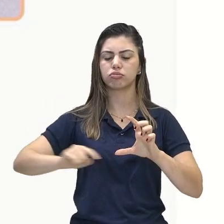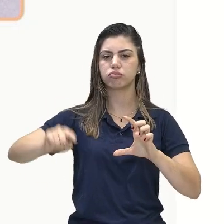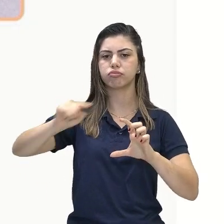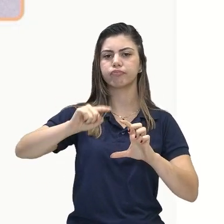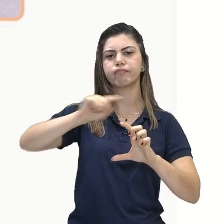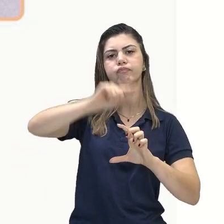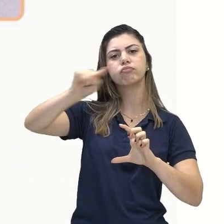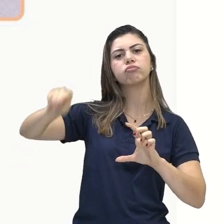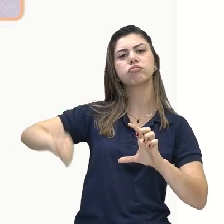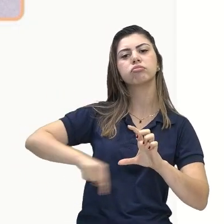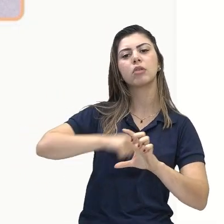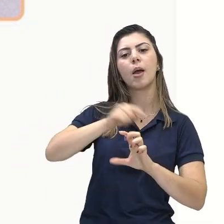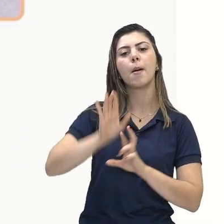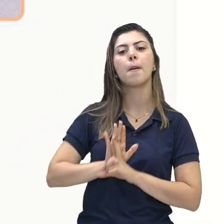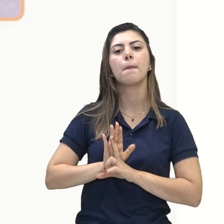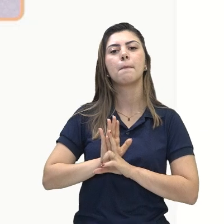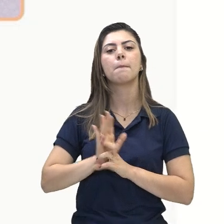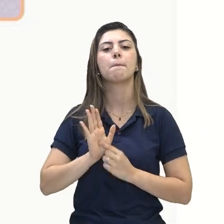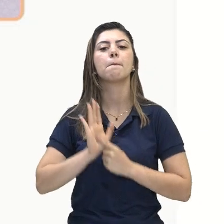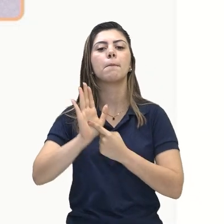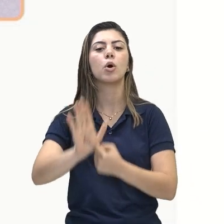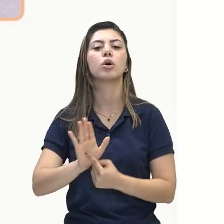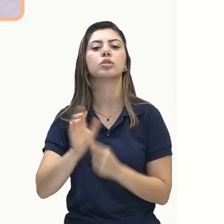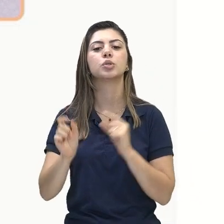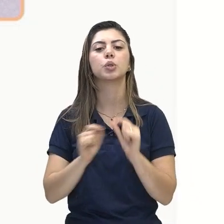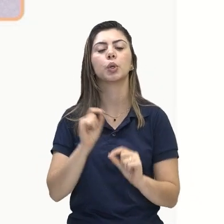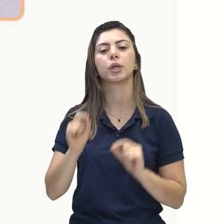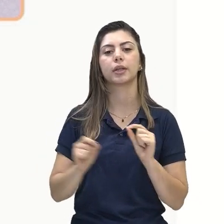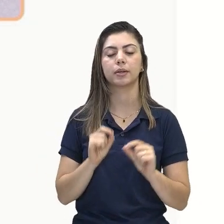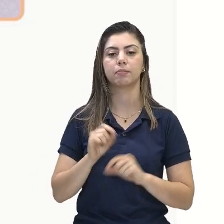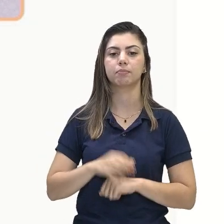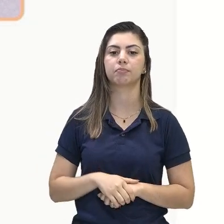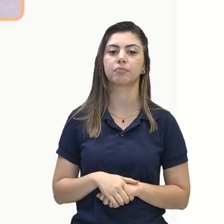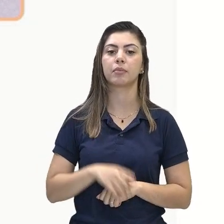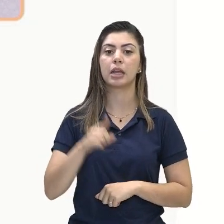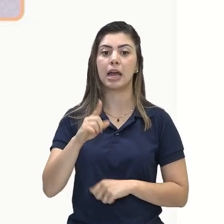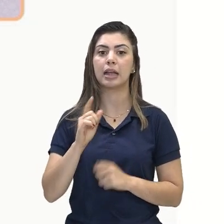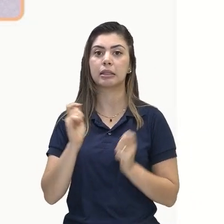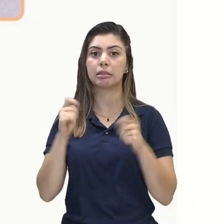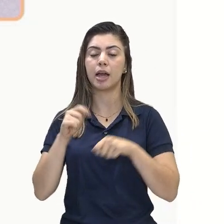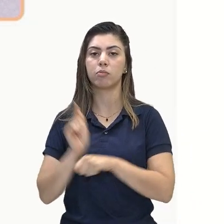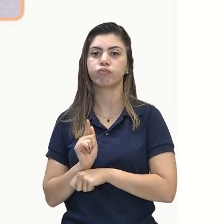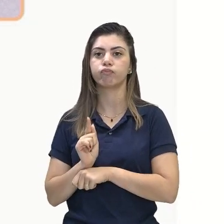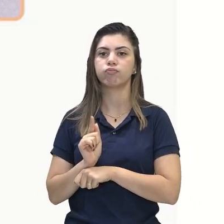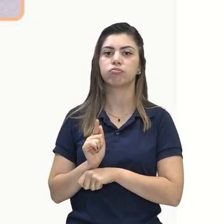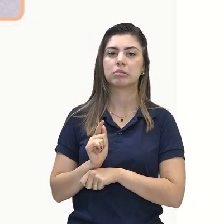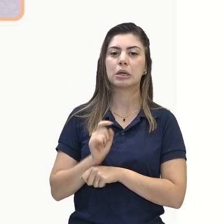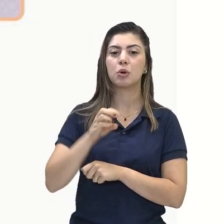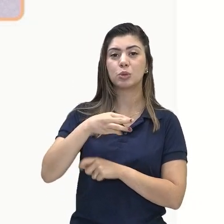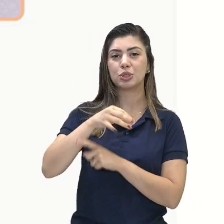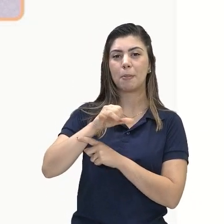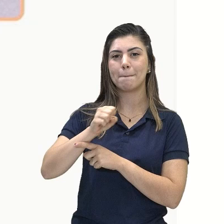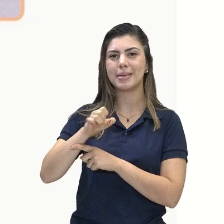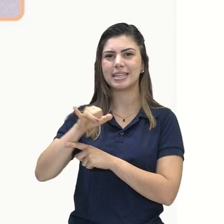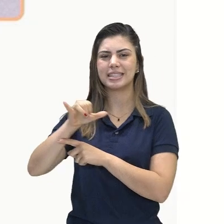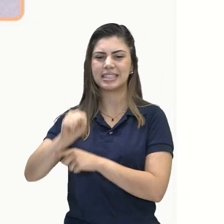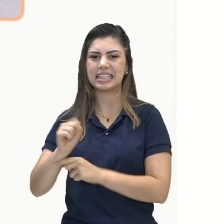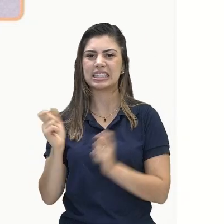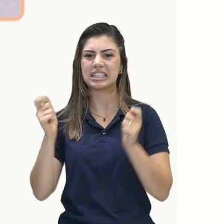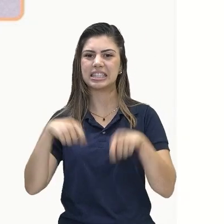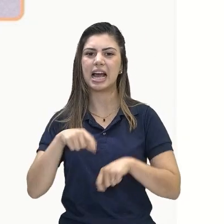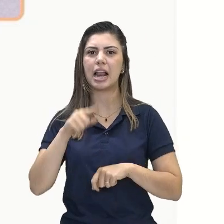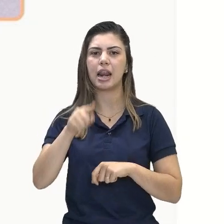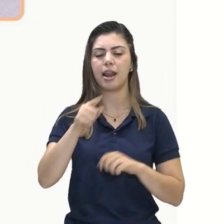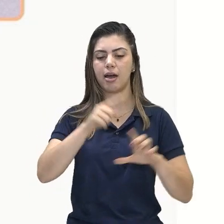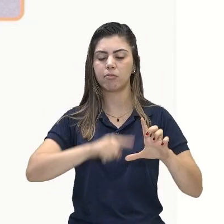eles mostram o alcance desses mísseis nos Estados Unidos. Então, esse raio de